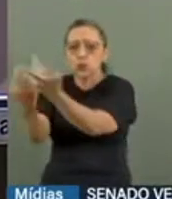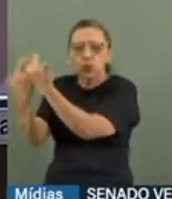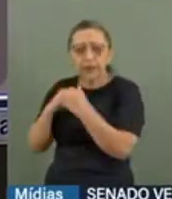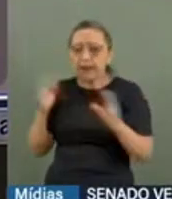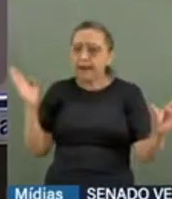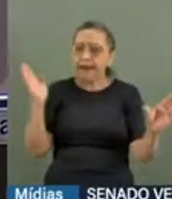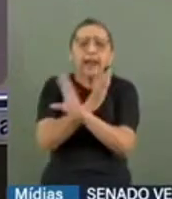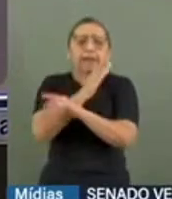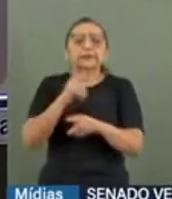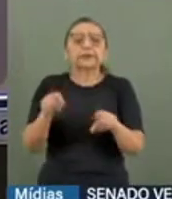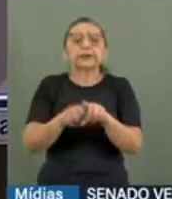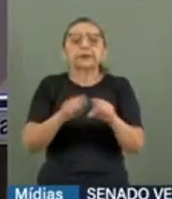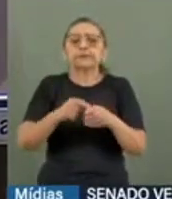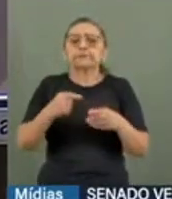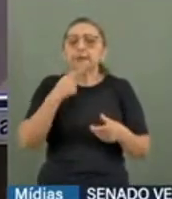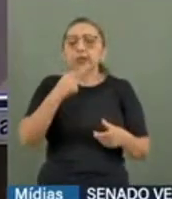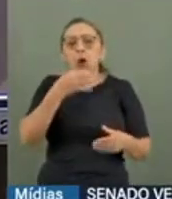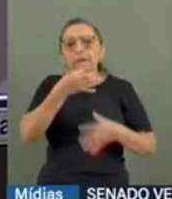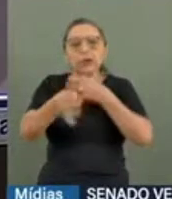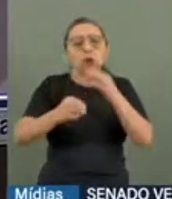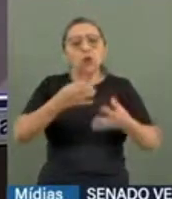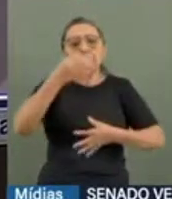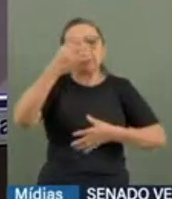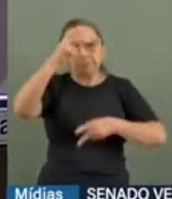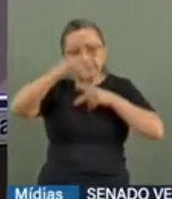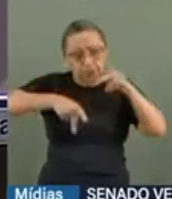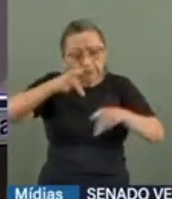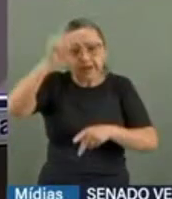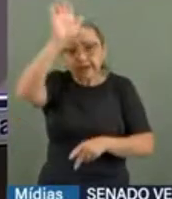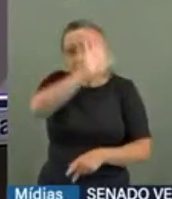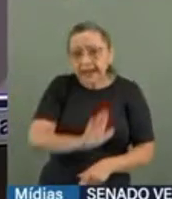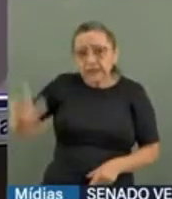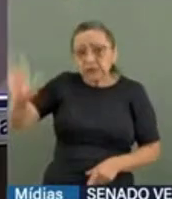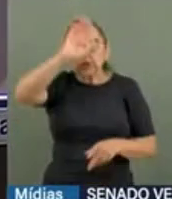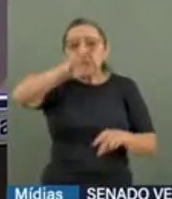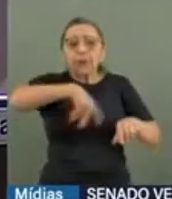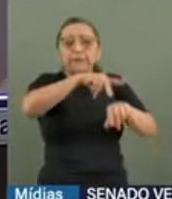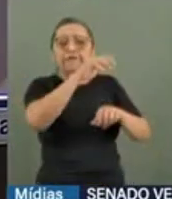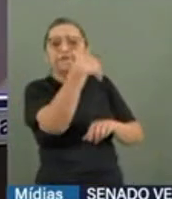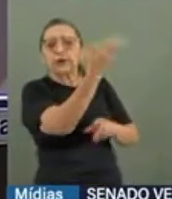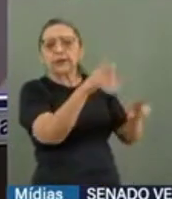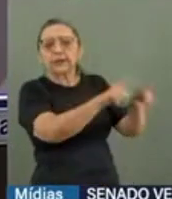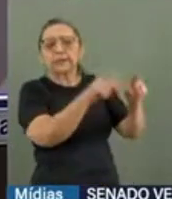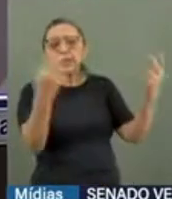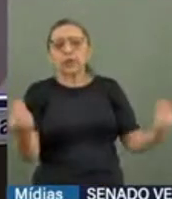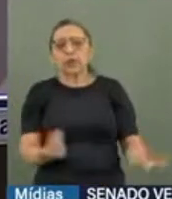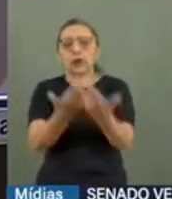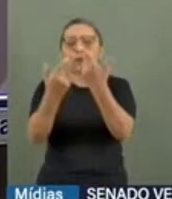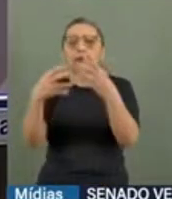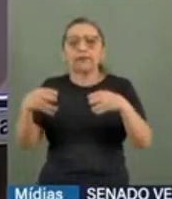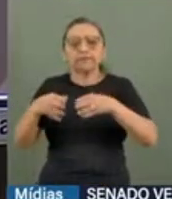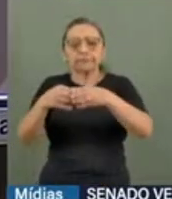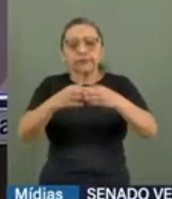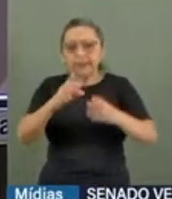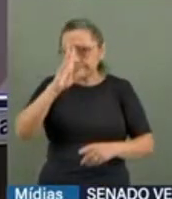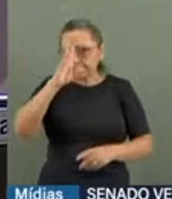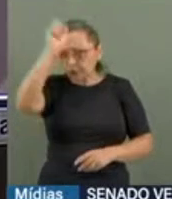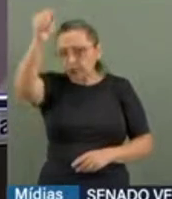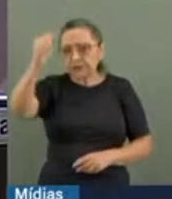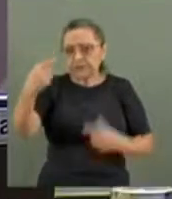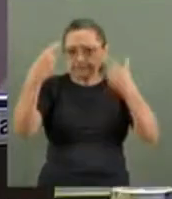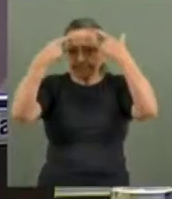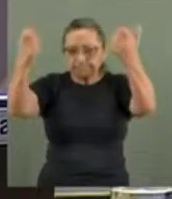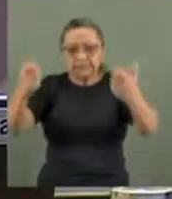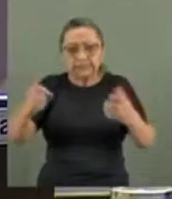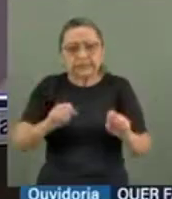imediatamente rechaçadas pela opinião pública nacional e internacional. A força e a agressividade das